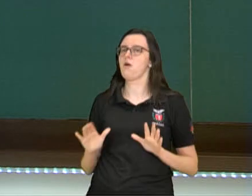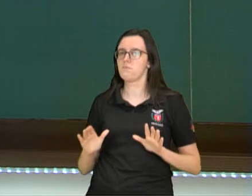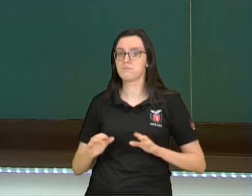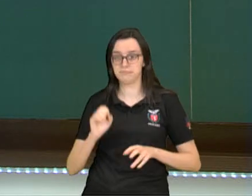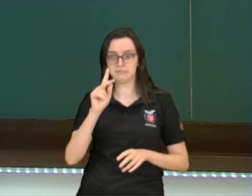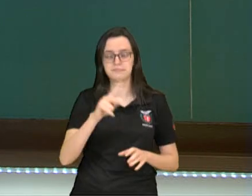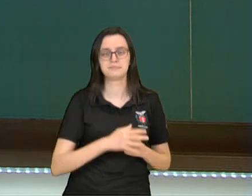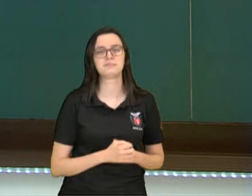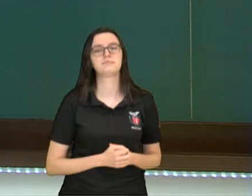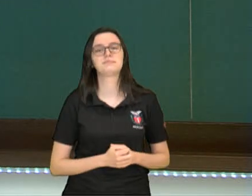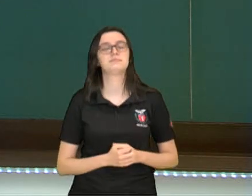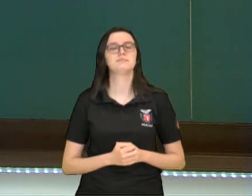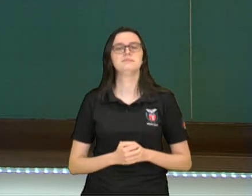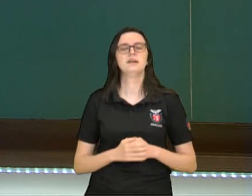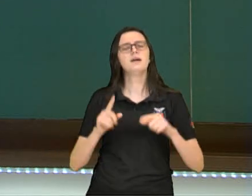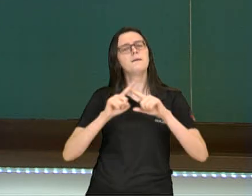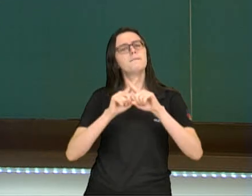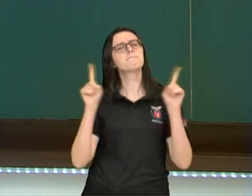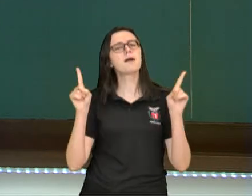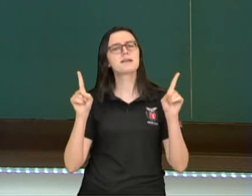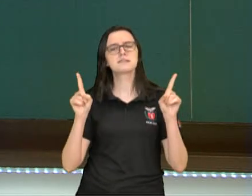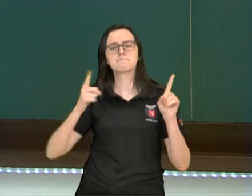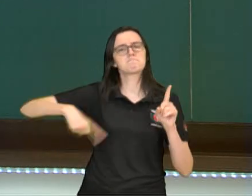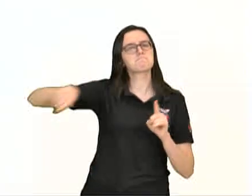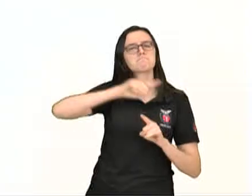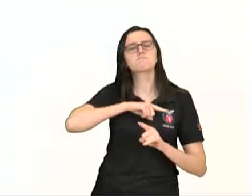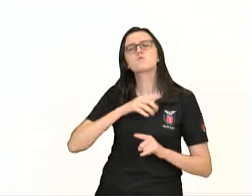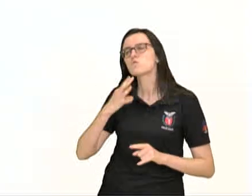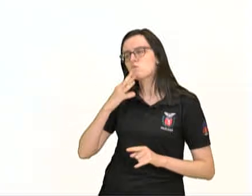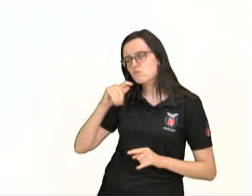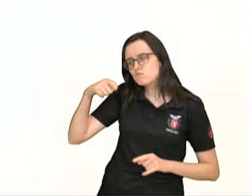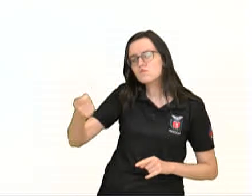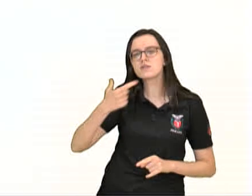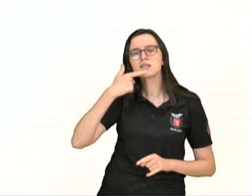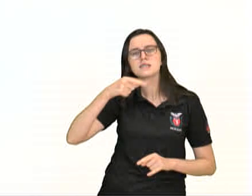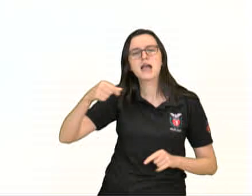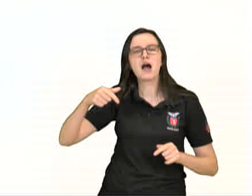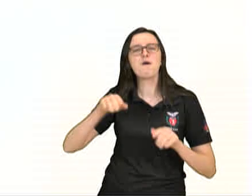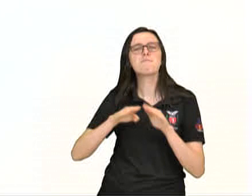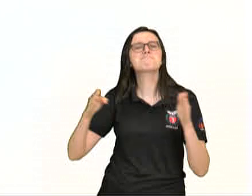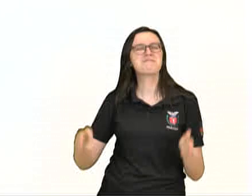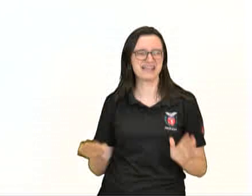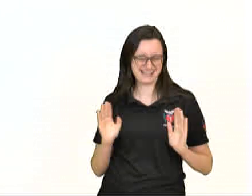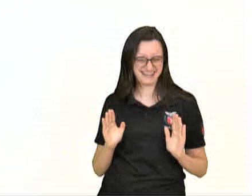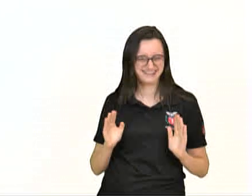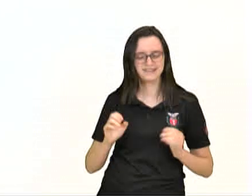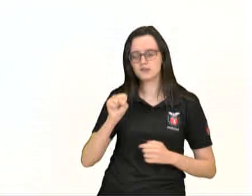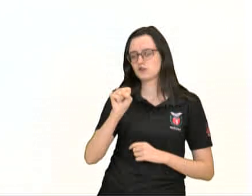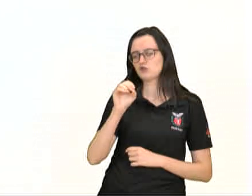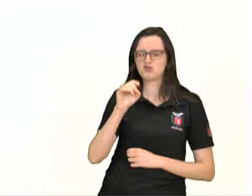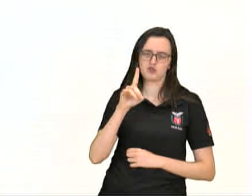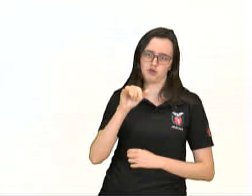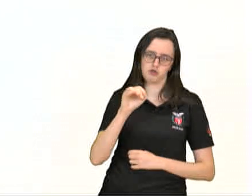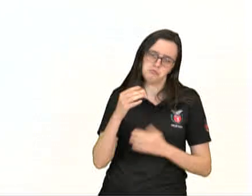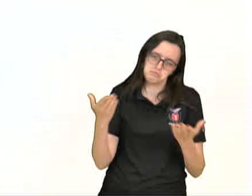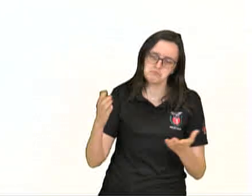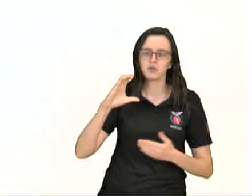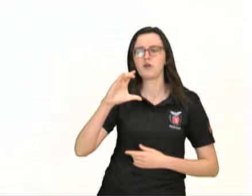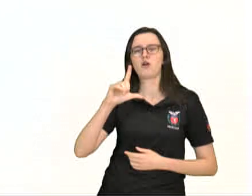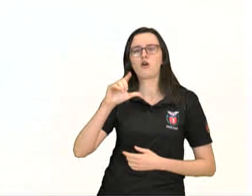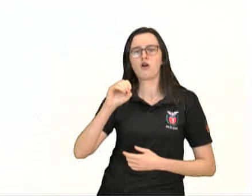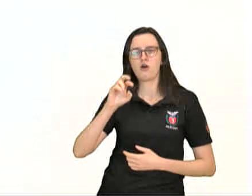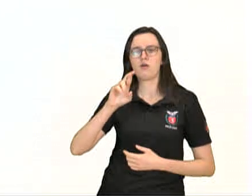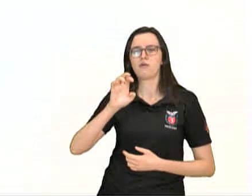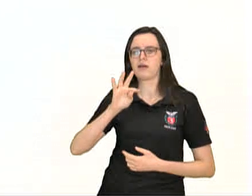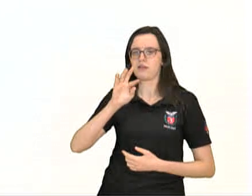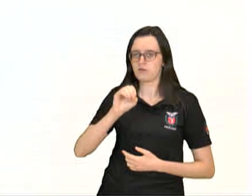vamos lá. Mais conhecido como sal de mesa, o sódio ou cloreto de sódio é uma substância muito comum